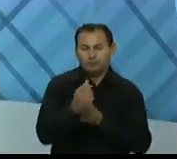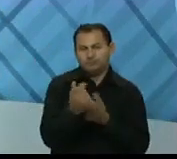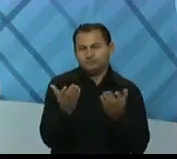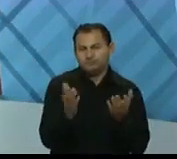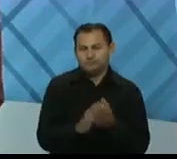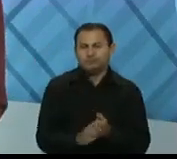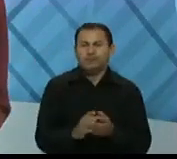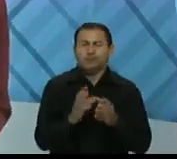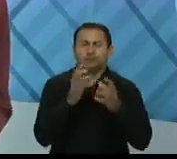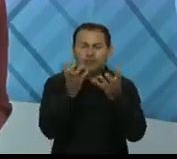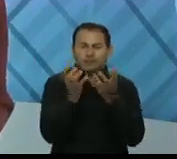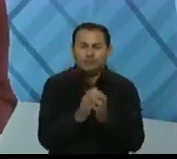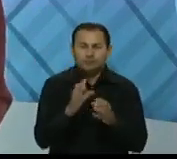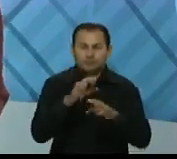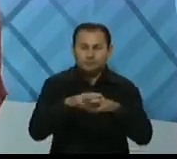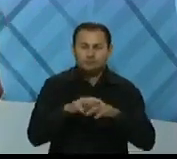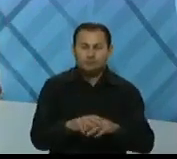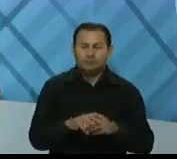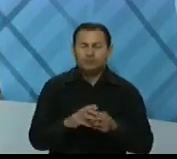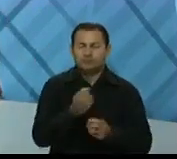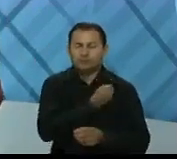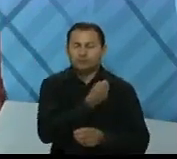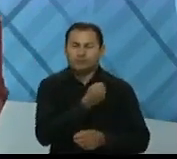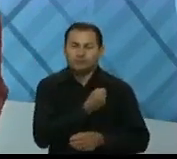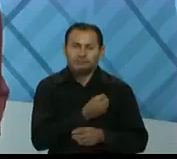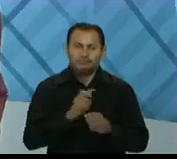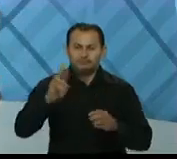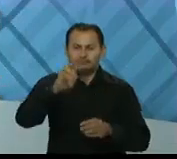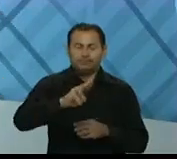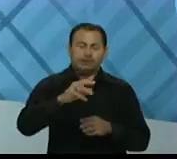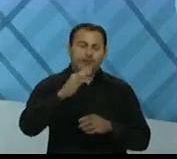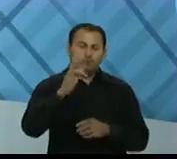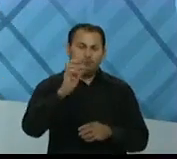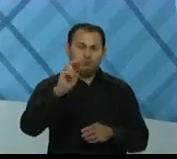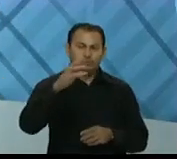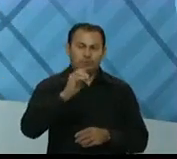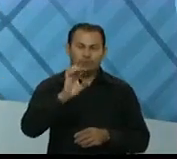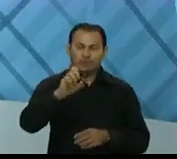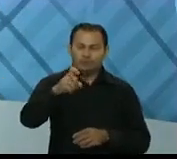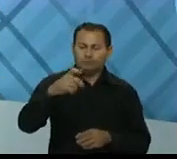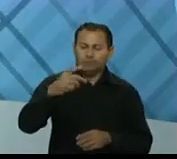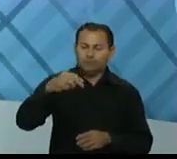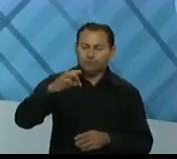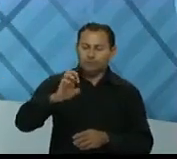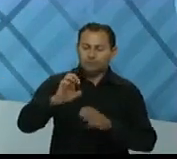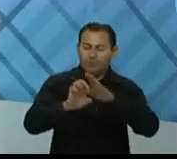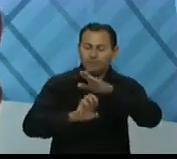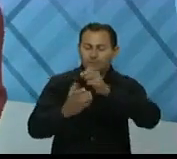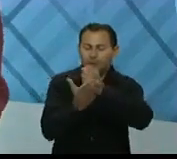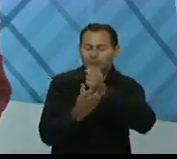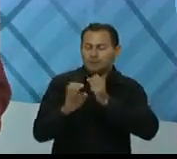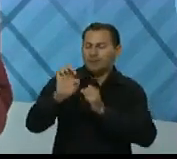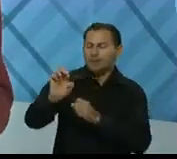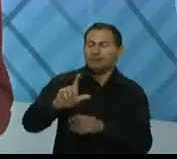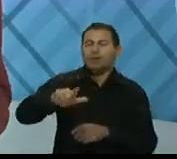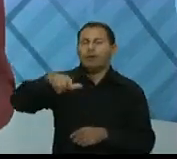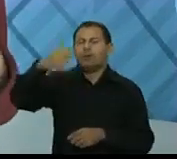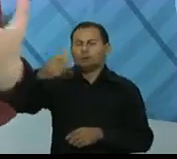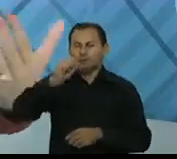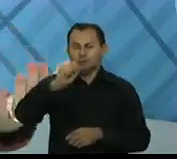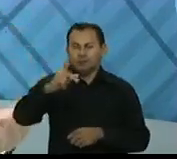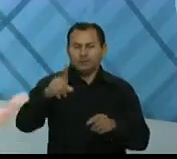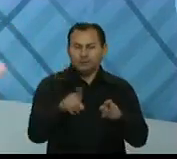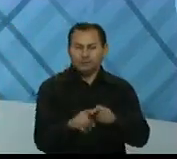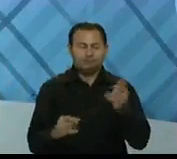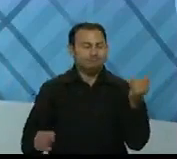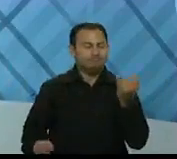situações, recorre-se a esse número. Então, utiliza-se essa função exponencial com a base E. Uma outra situação que também